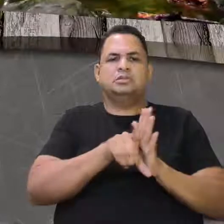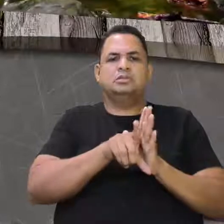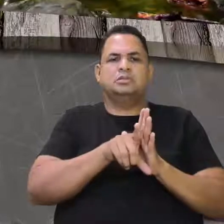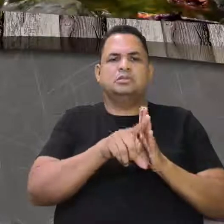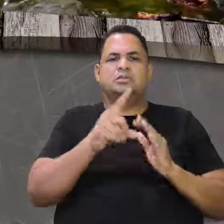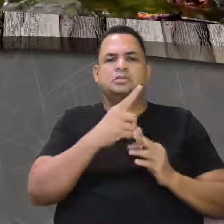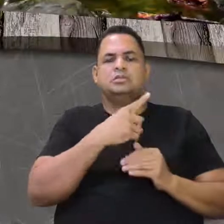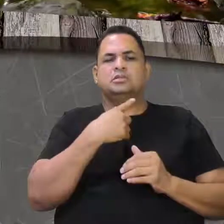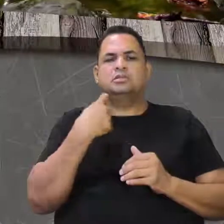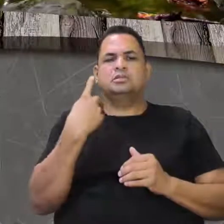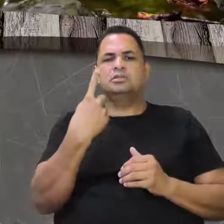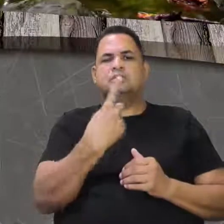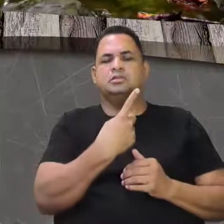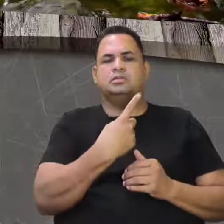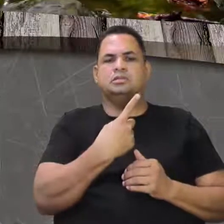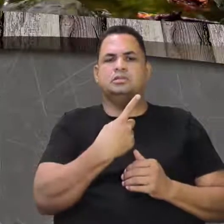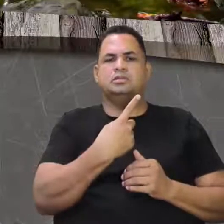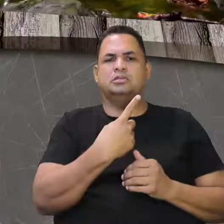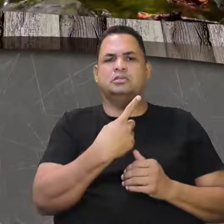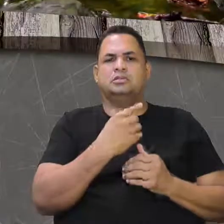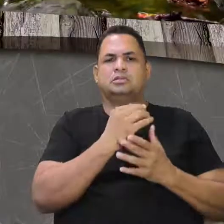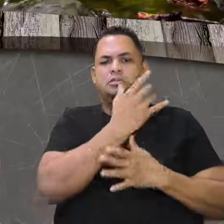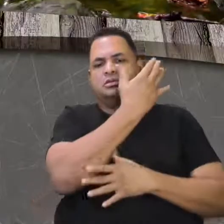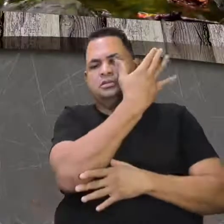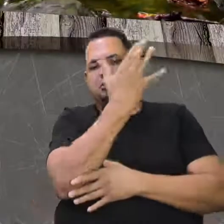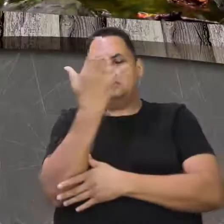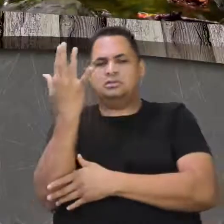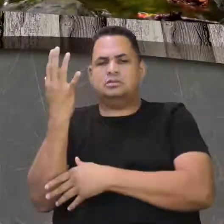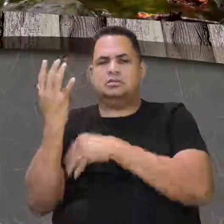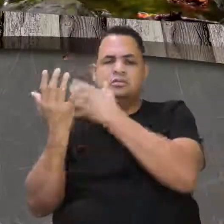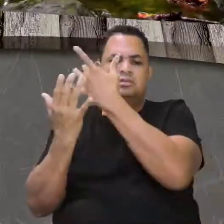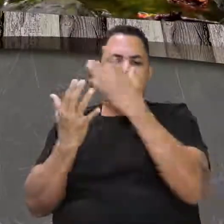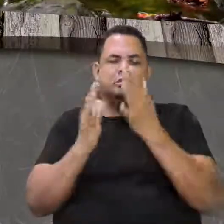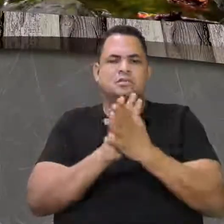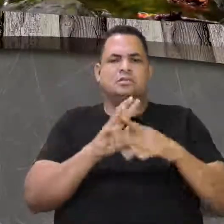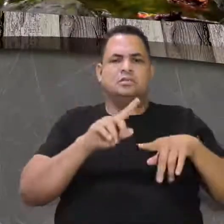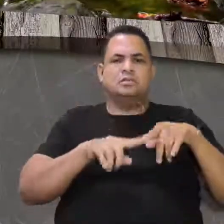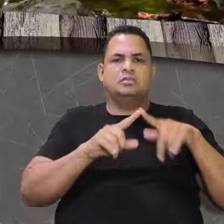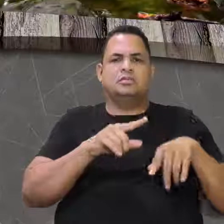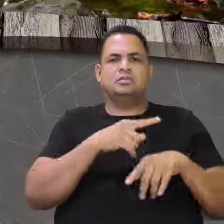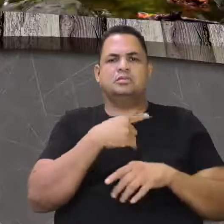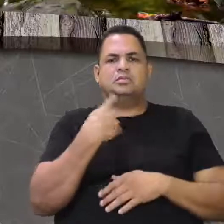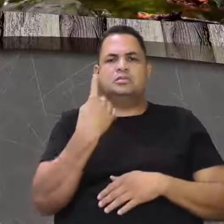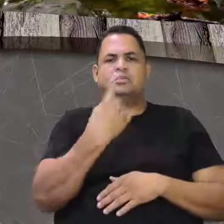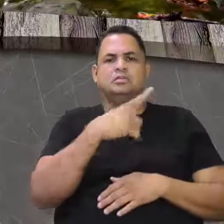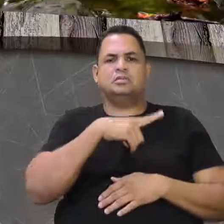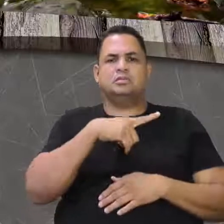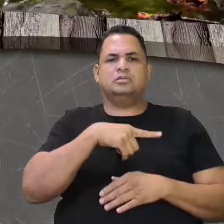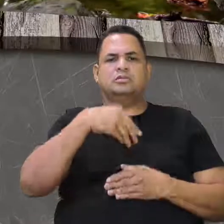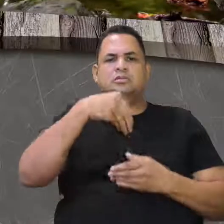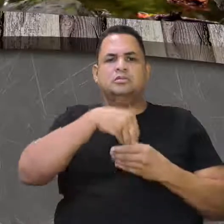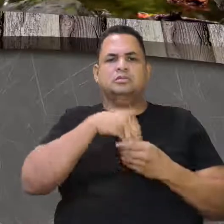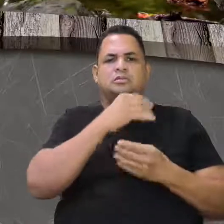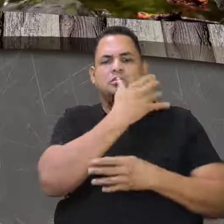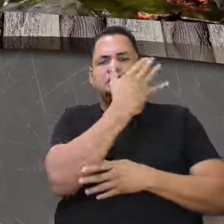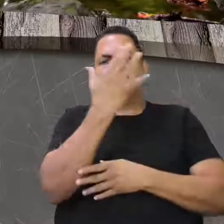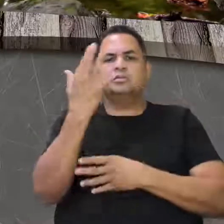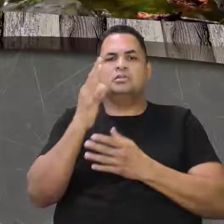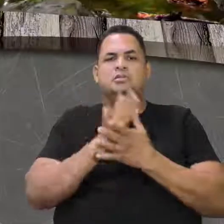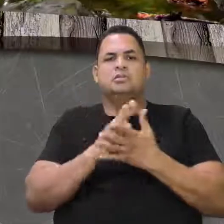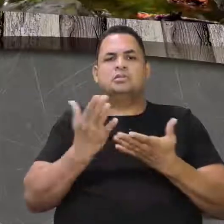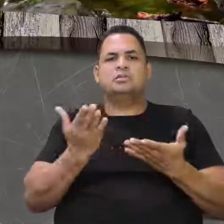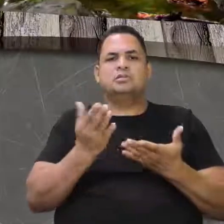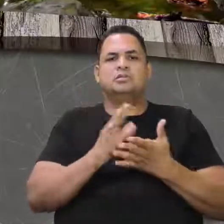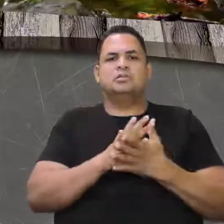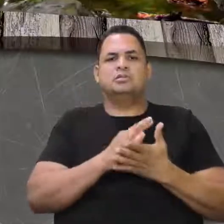A nossa floresta, os recursos que nós temos, todos os recursos internos a essa floresta,